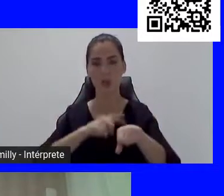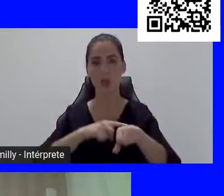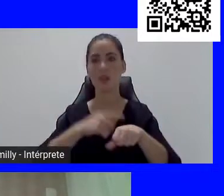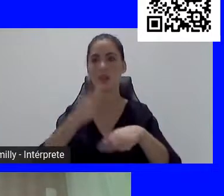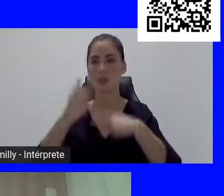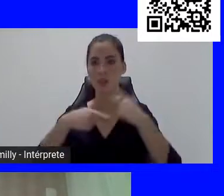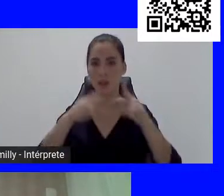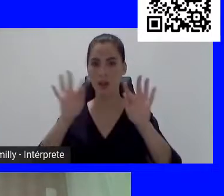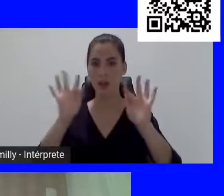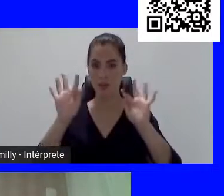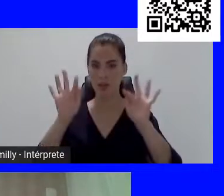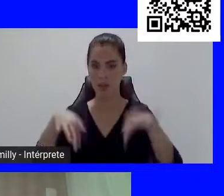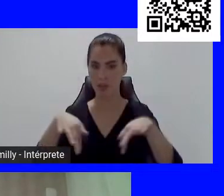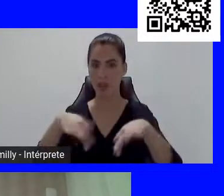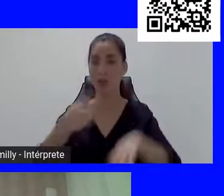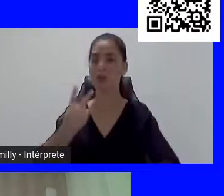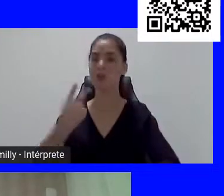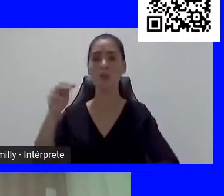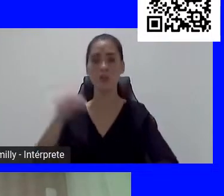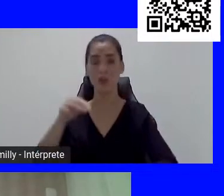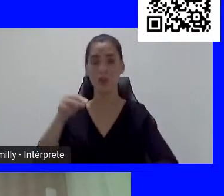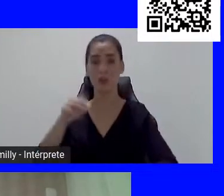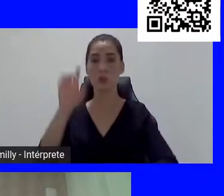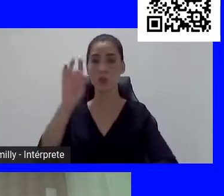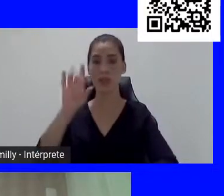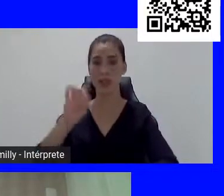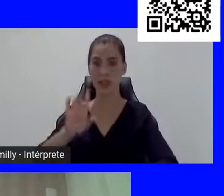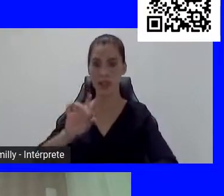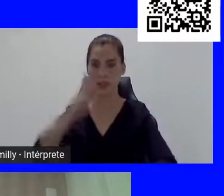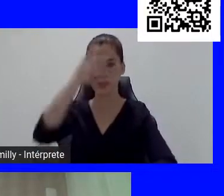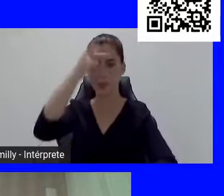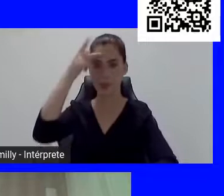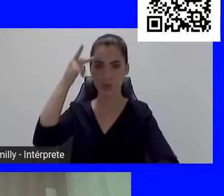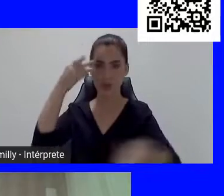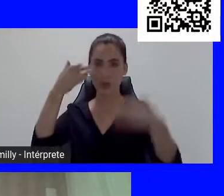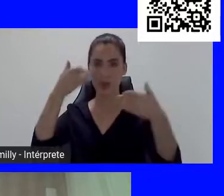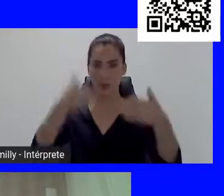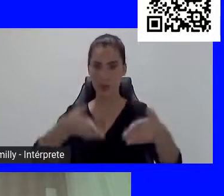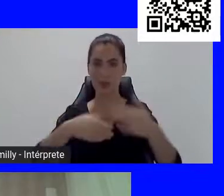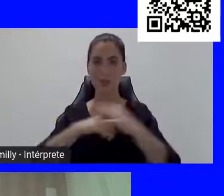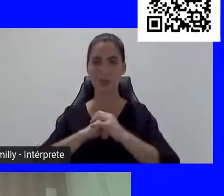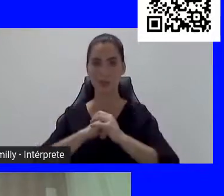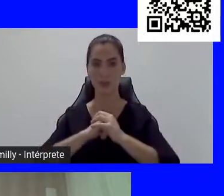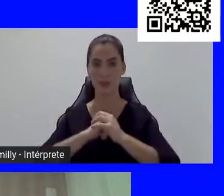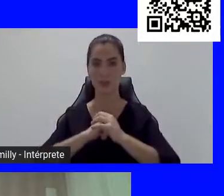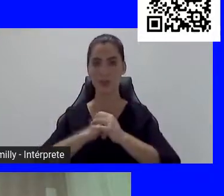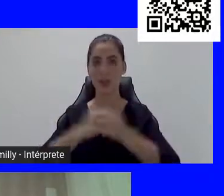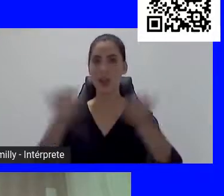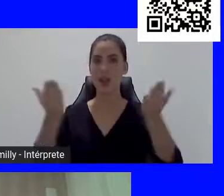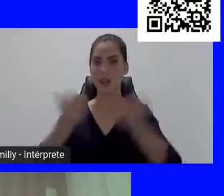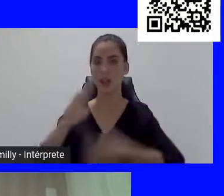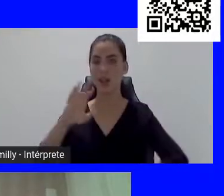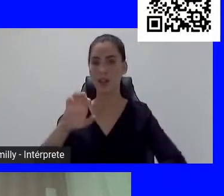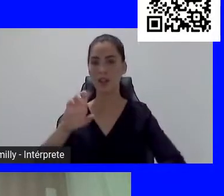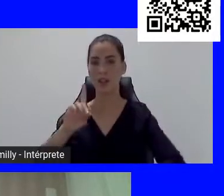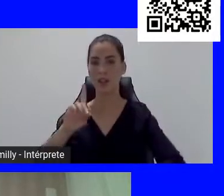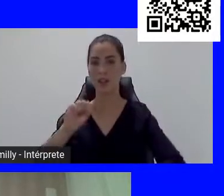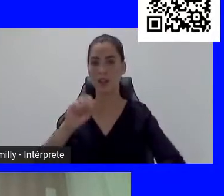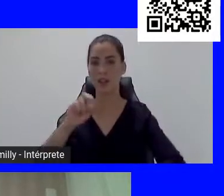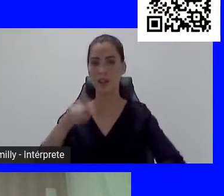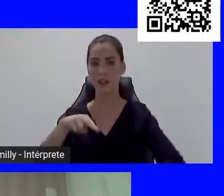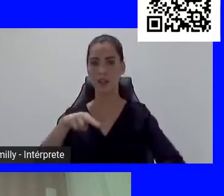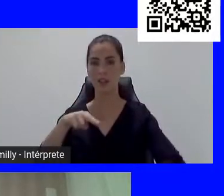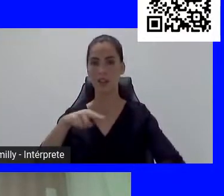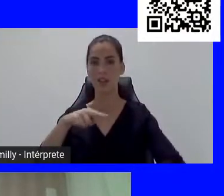2 minutinhos para cada um dos participantes. Vou começar com você, então, Edson. E a gente encerra